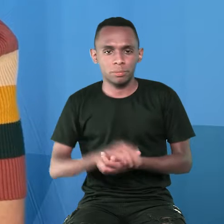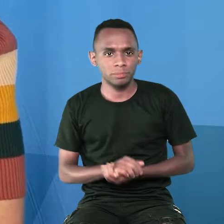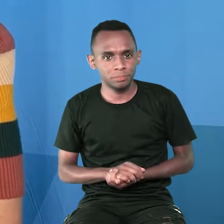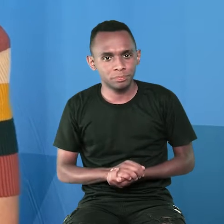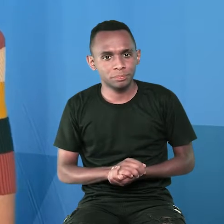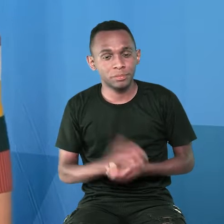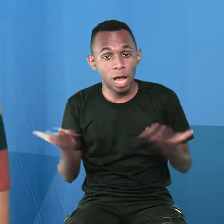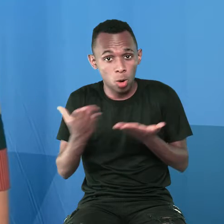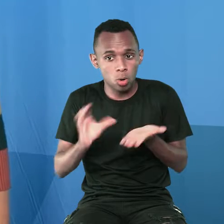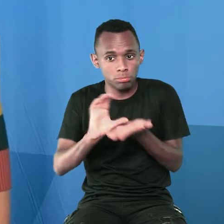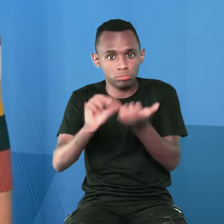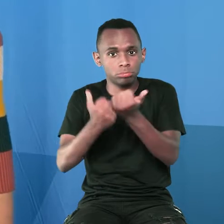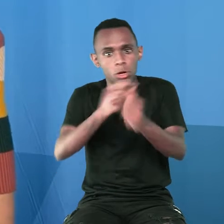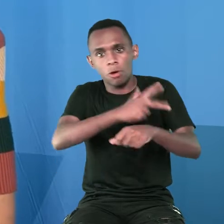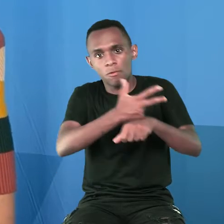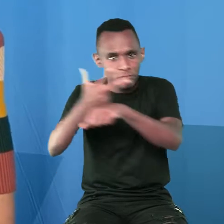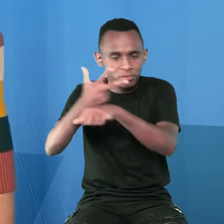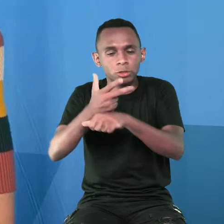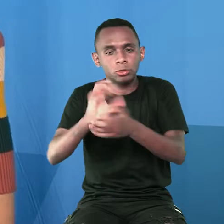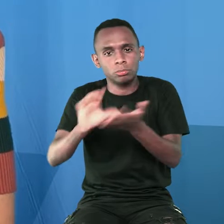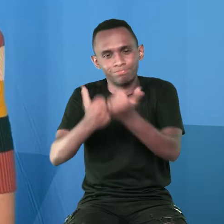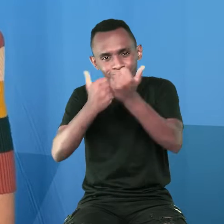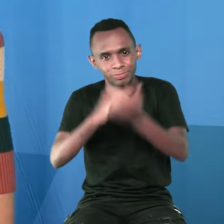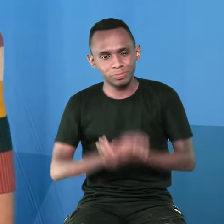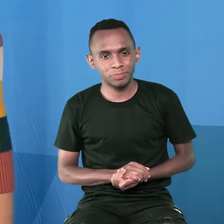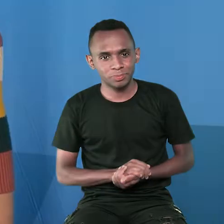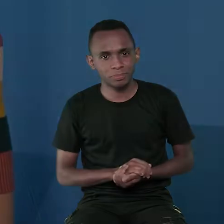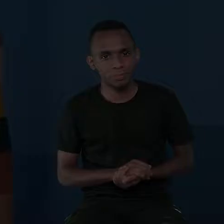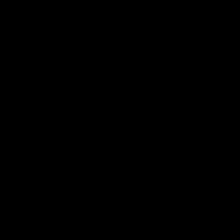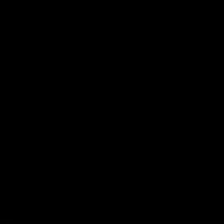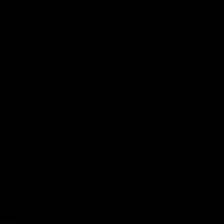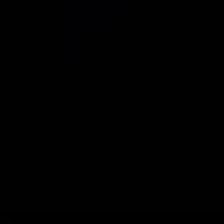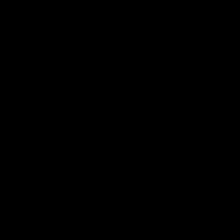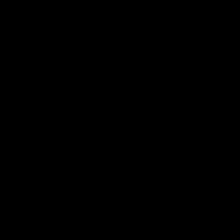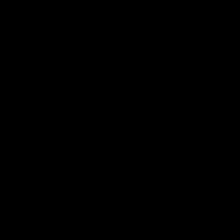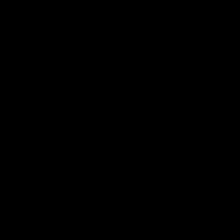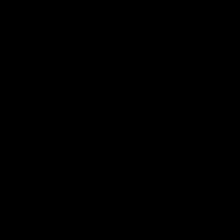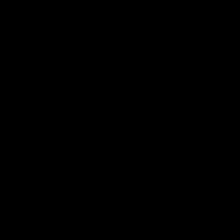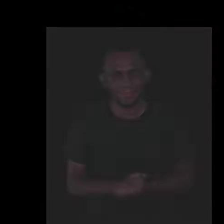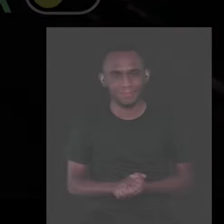agora a vinheta do patrocinador.